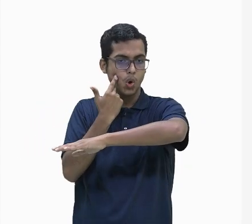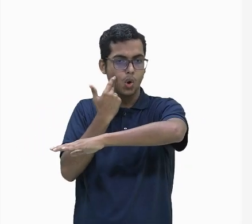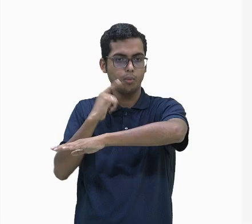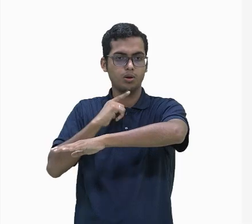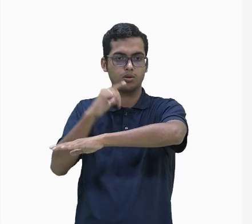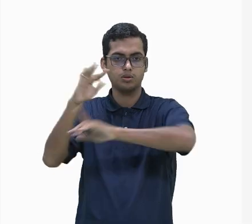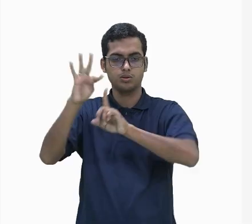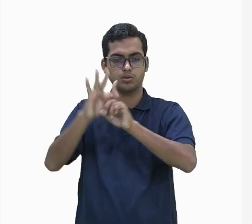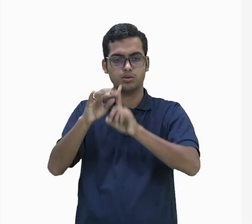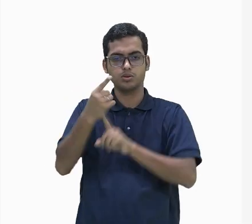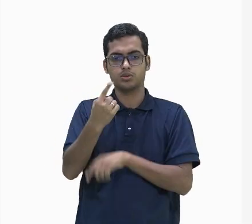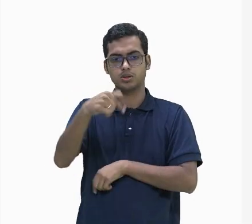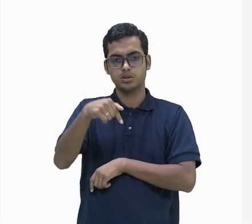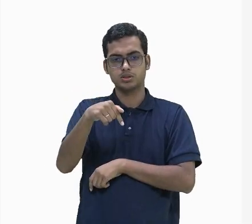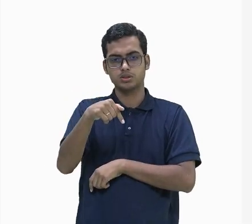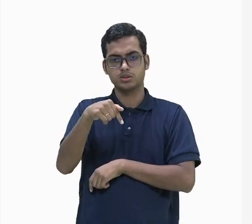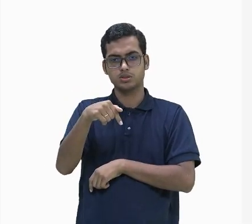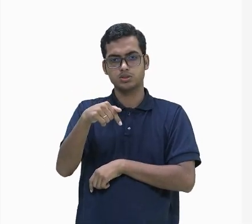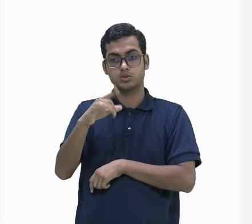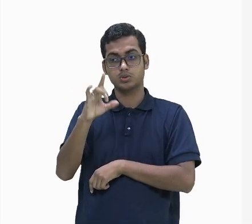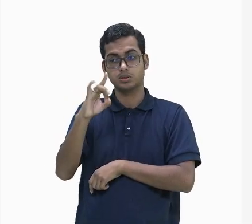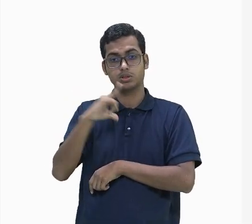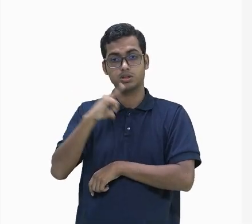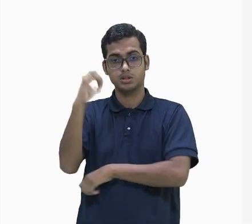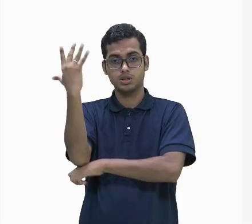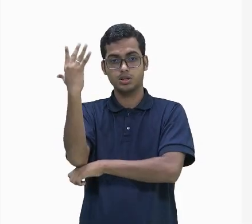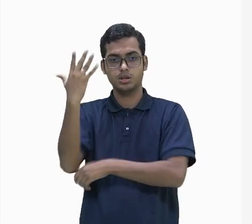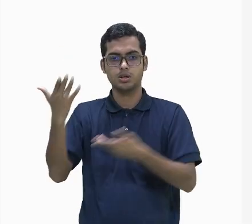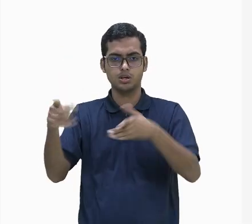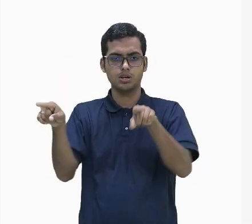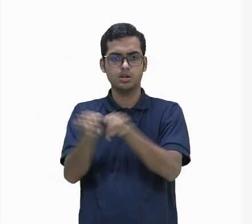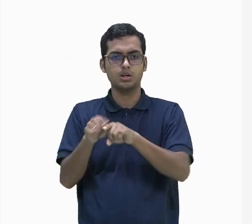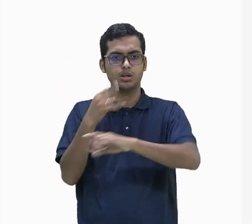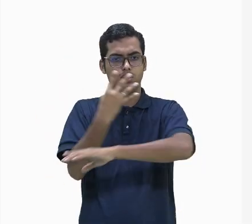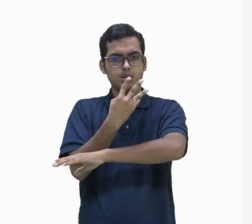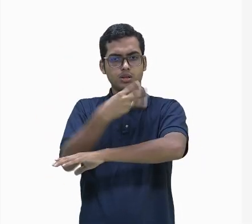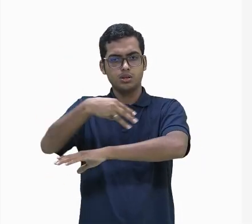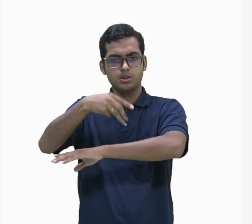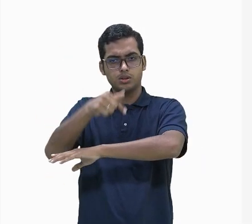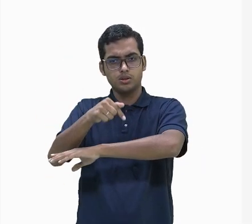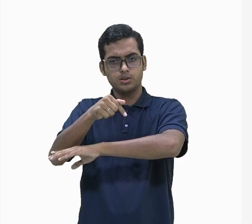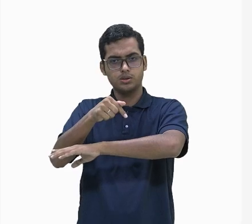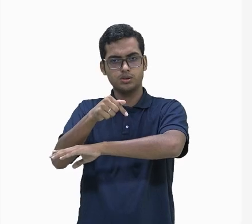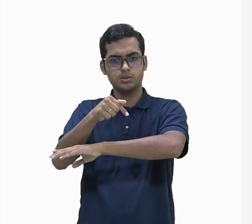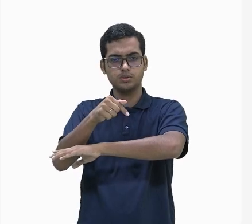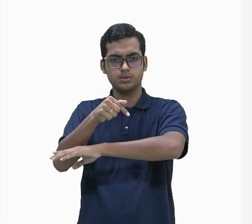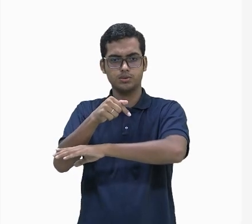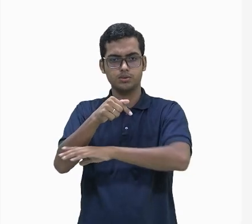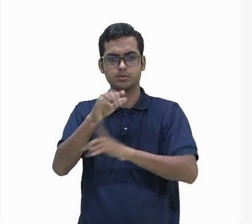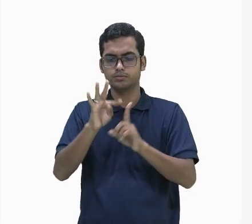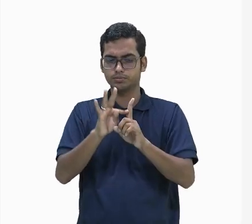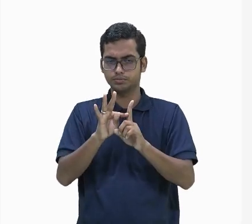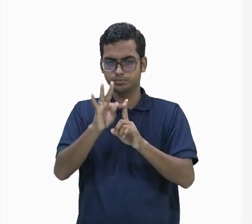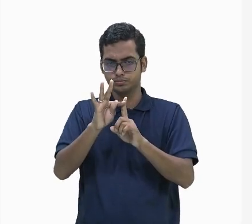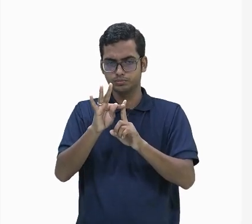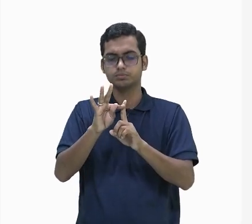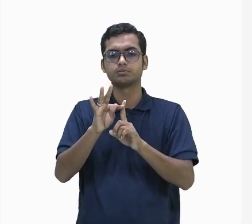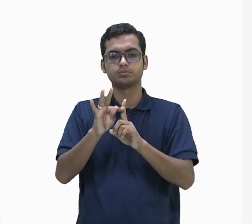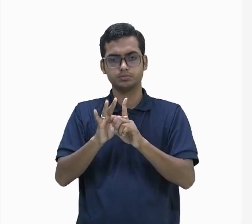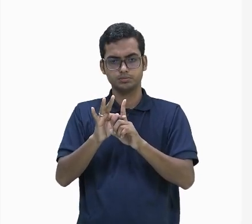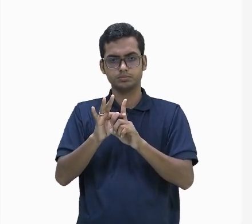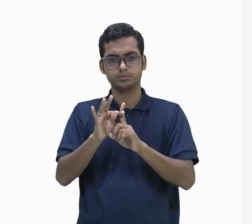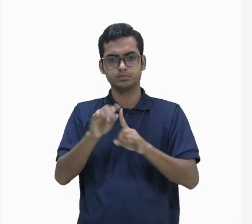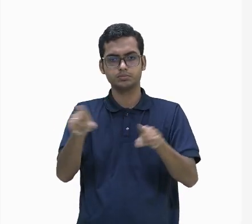sem a árvore, olha aí, de um lado, do outro lado da rua, aumenta 10 graus Celsius, vai para